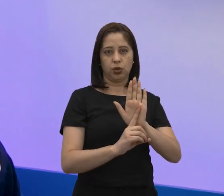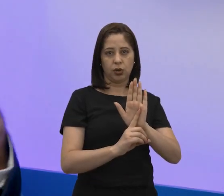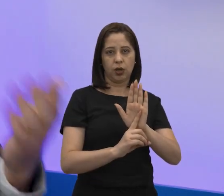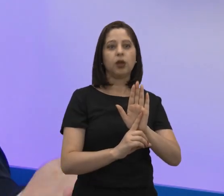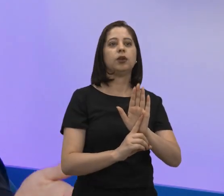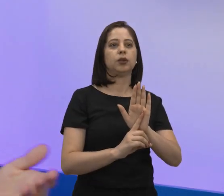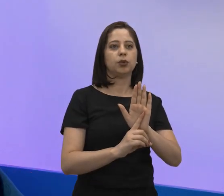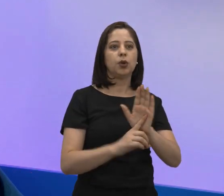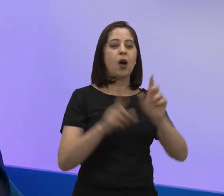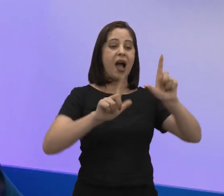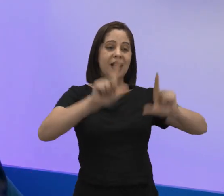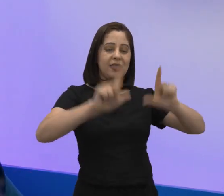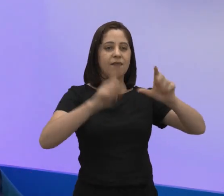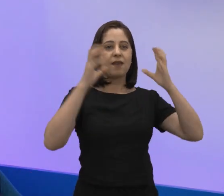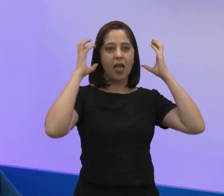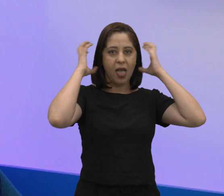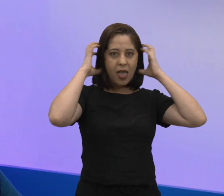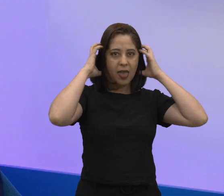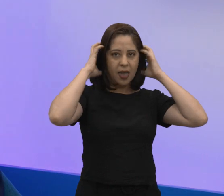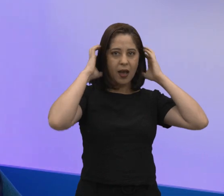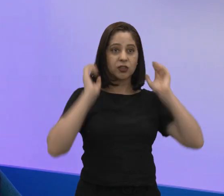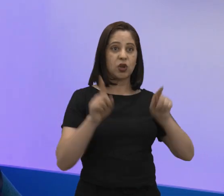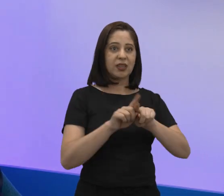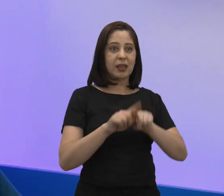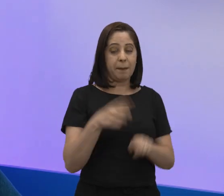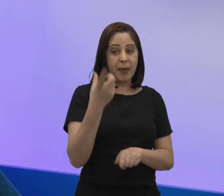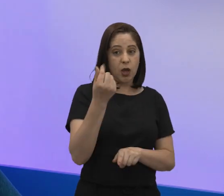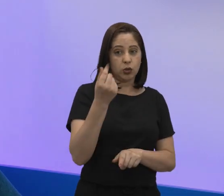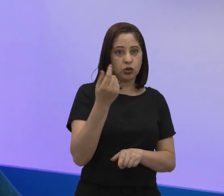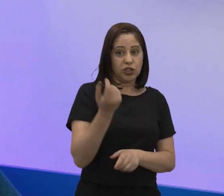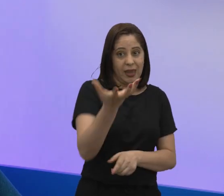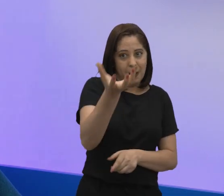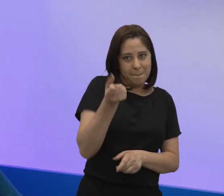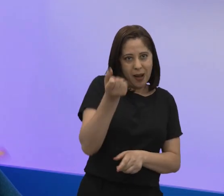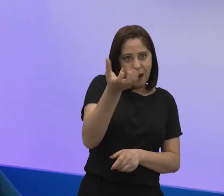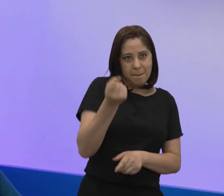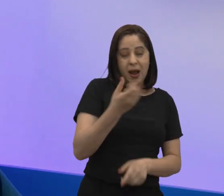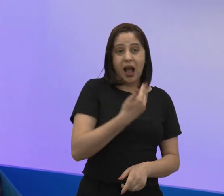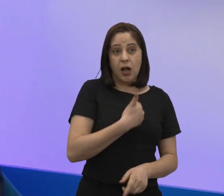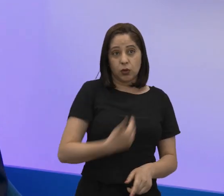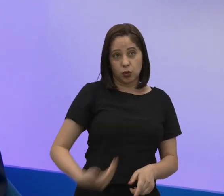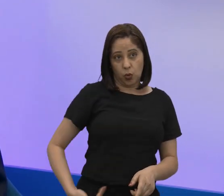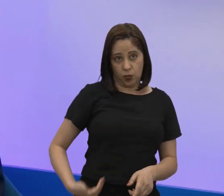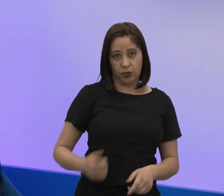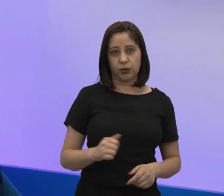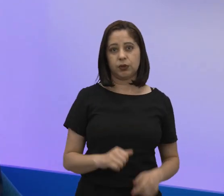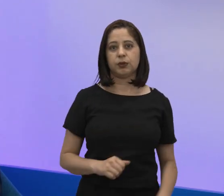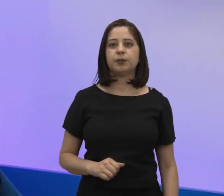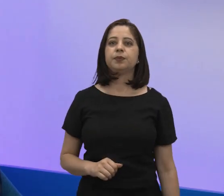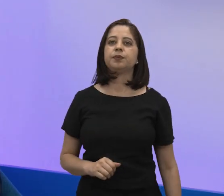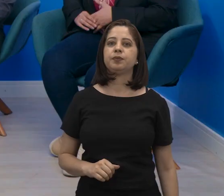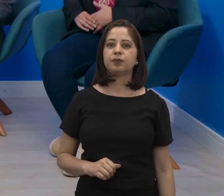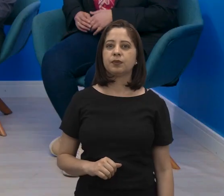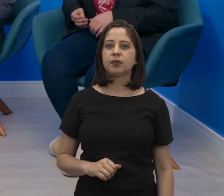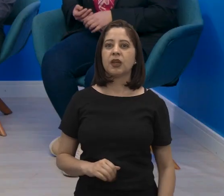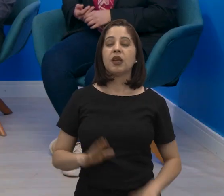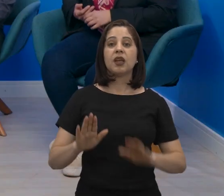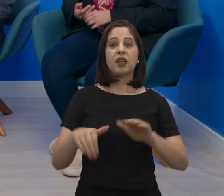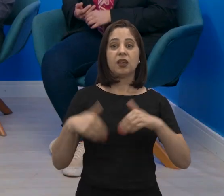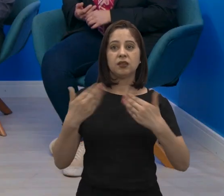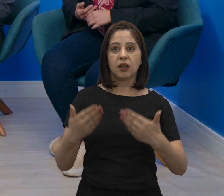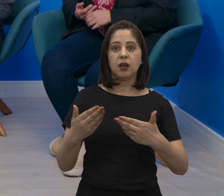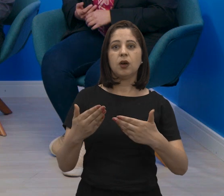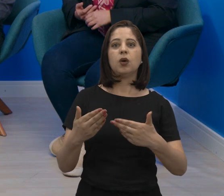possibilidade de acessar o rádio e TV e também ao fundo partidário, que são recursos públicos que mantêm os partidos políticos. E a partir dessa divisão